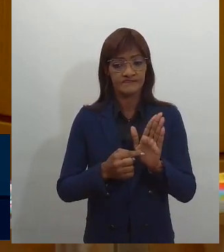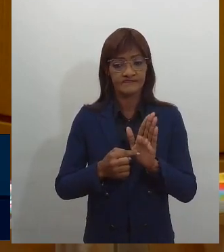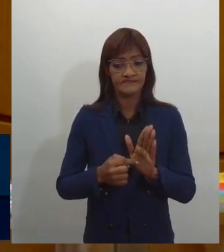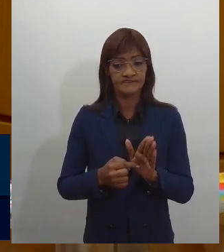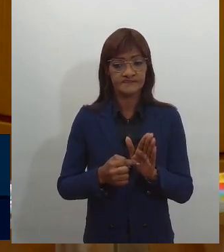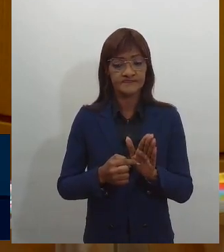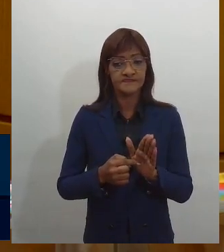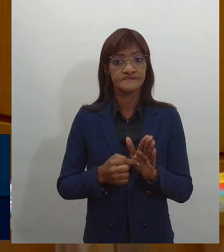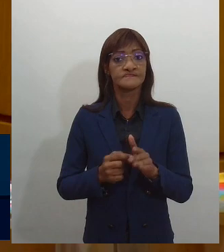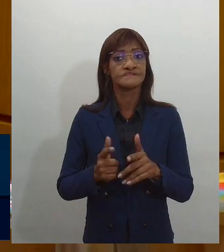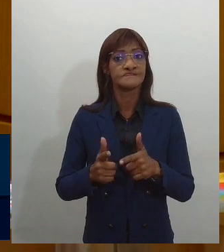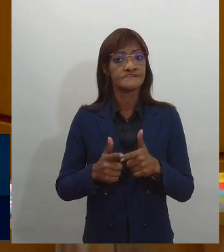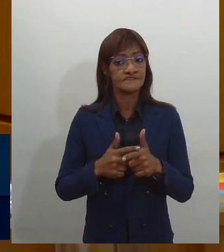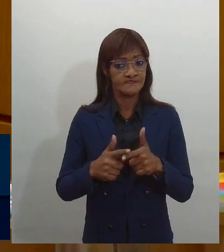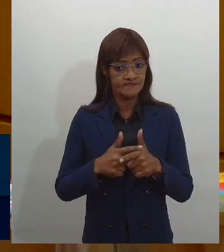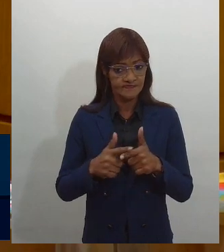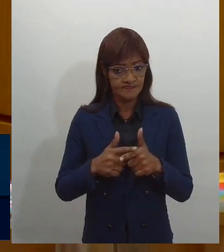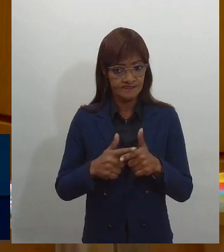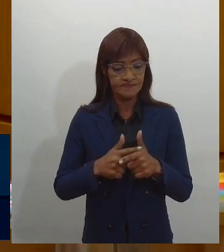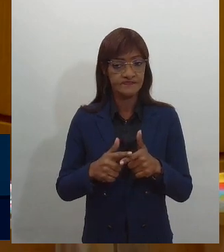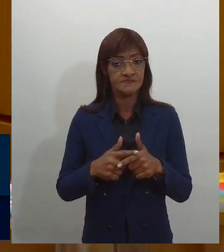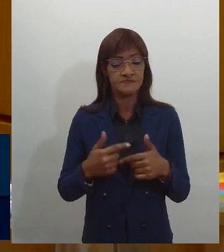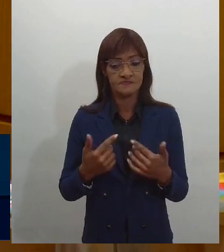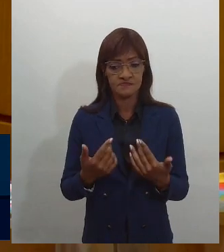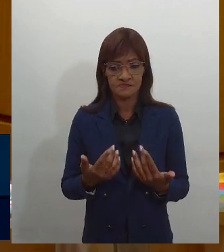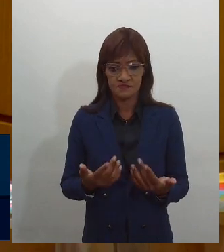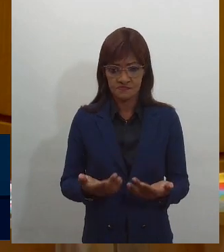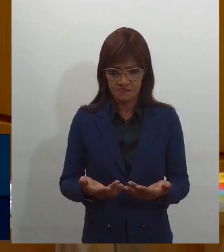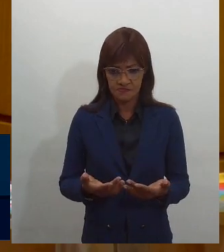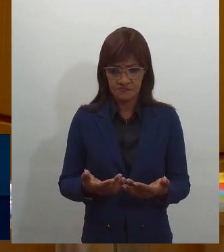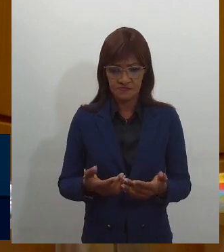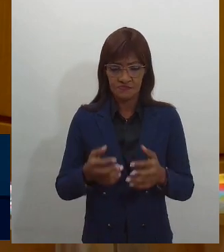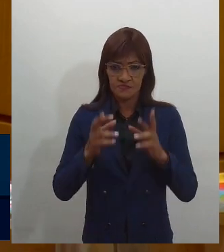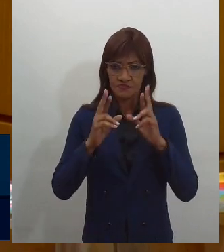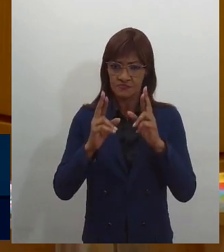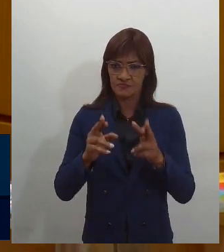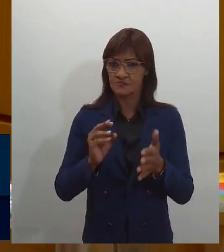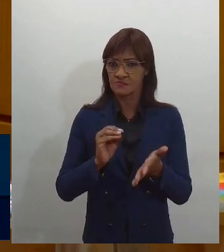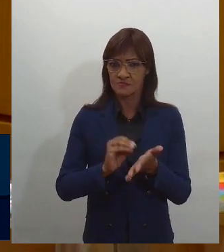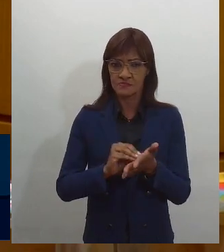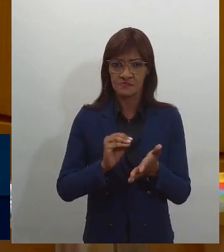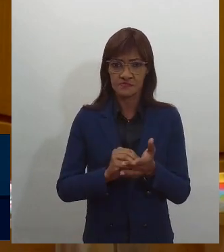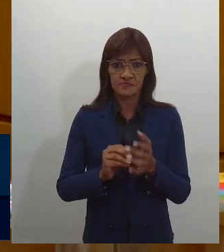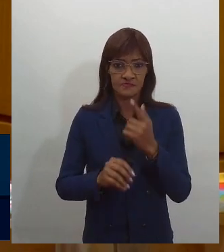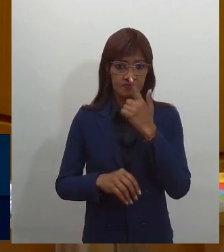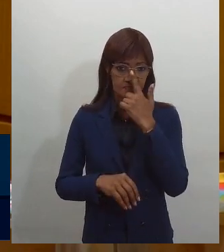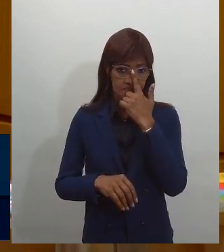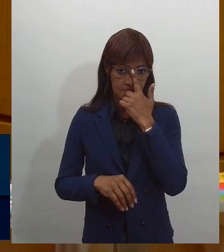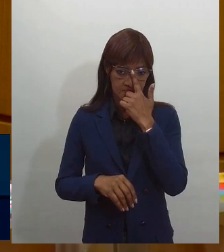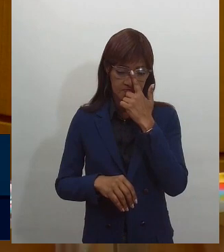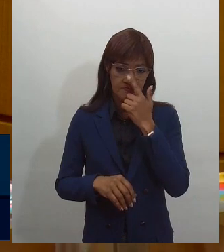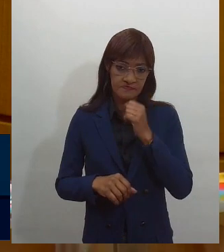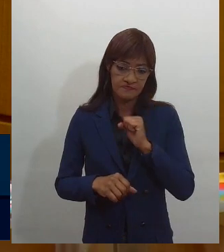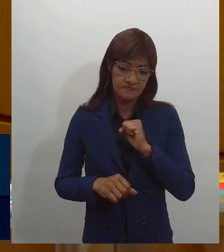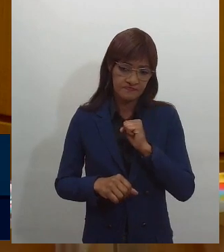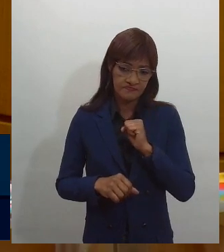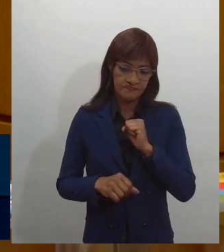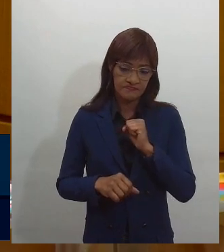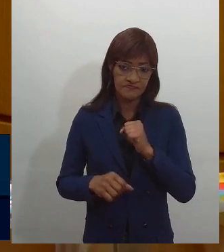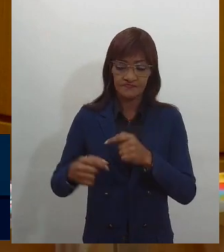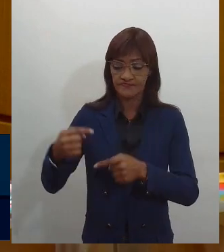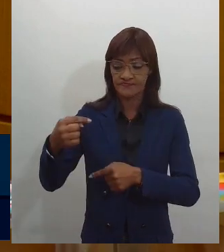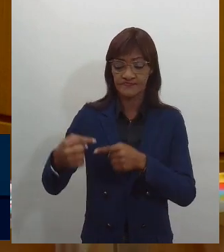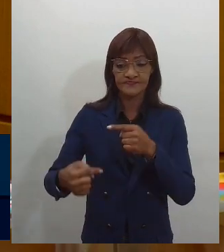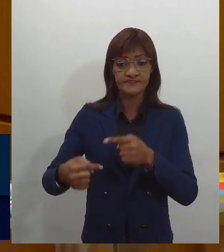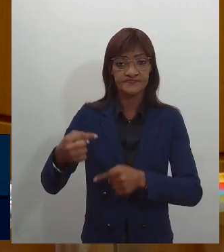nas publicações, desrespeitando, deputada Carminha, os diálogos e até a